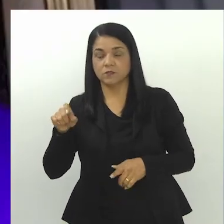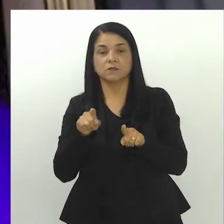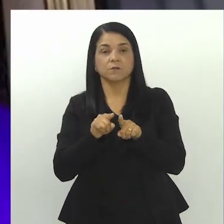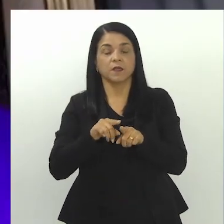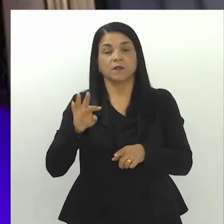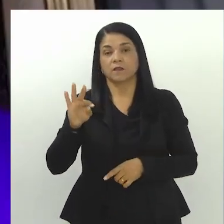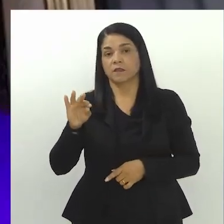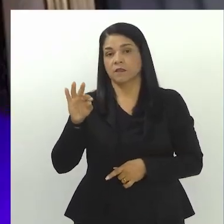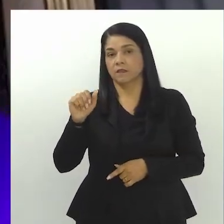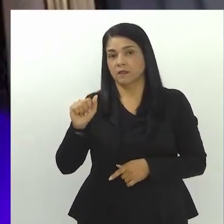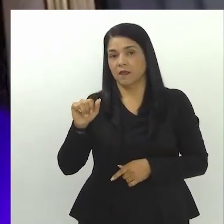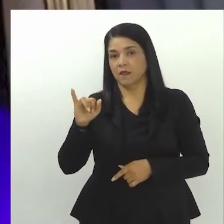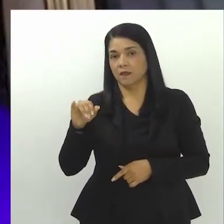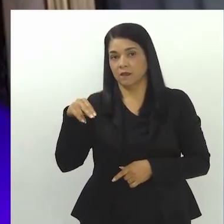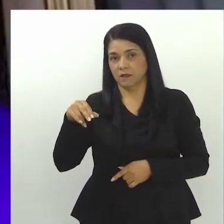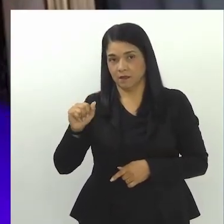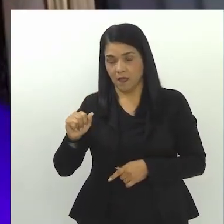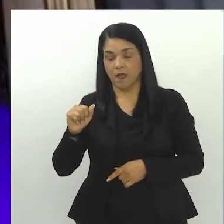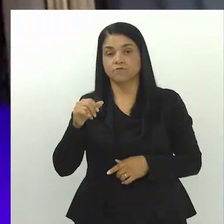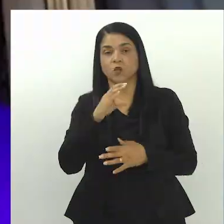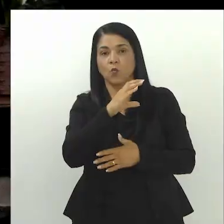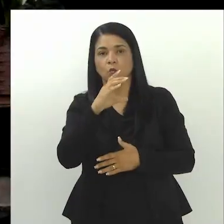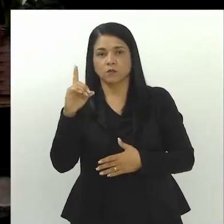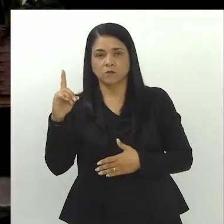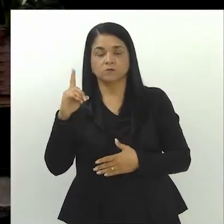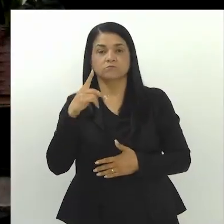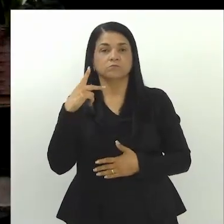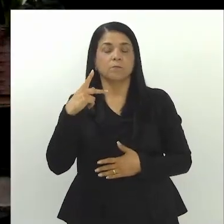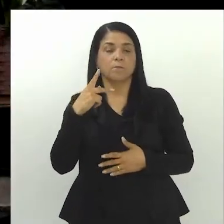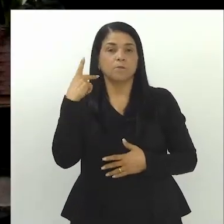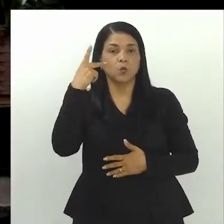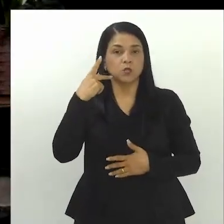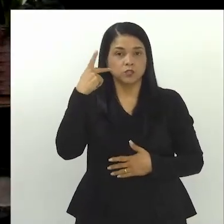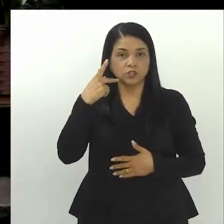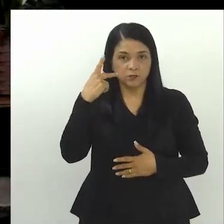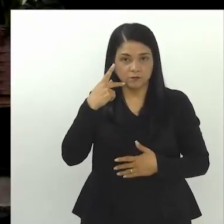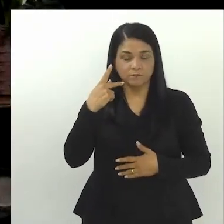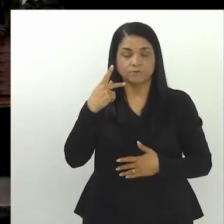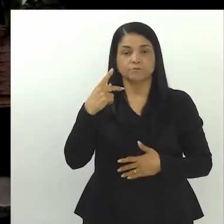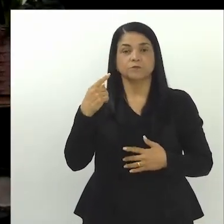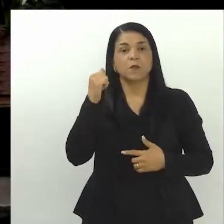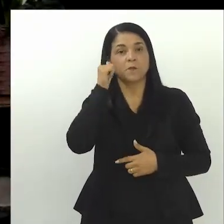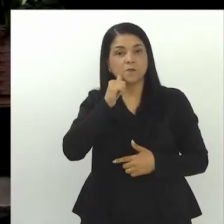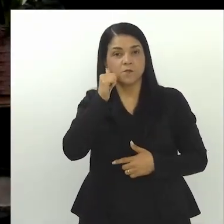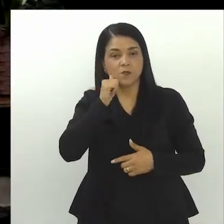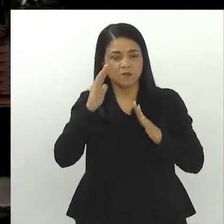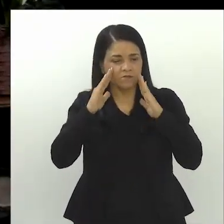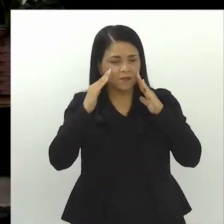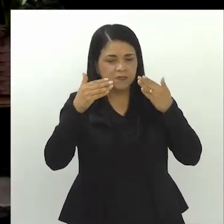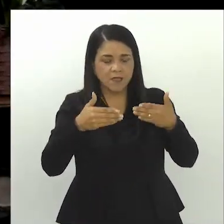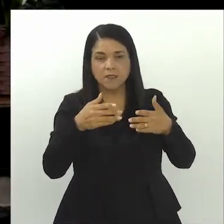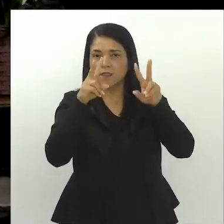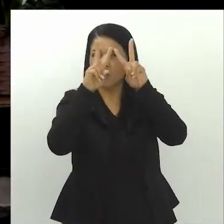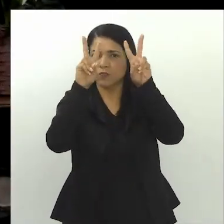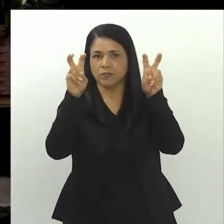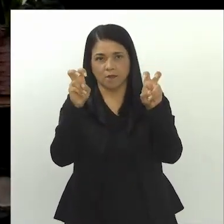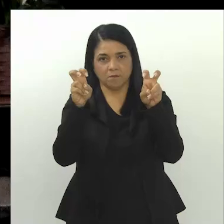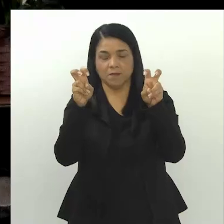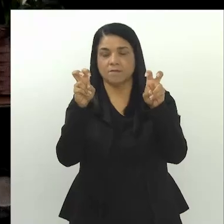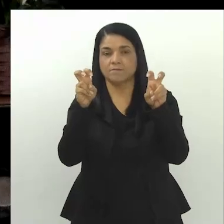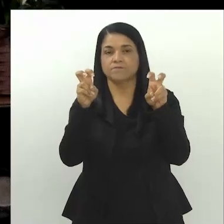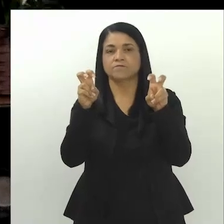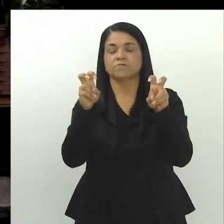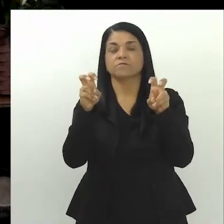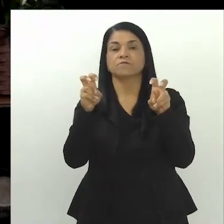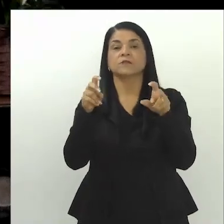da Tainá Pereira, que é uma coordenadora de política para as mulheres, pesquisadora, uma professora dedicada a esse tema,